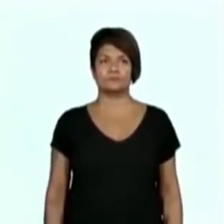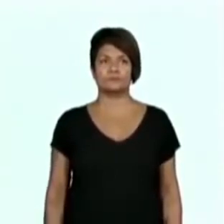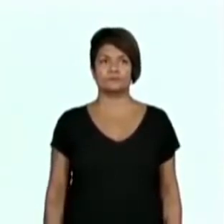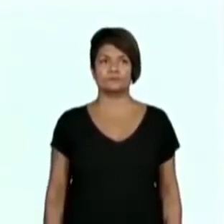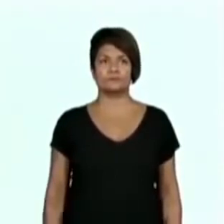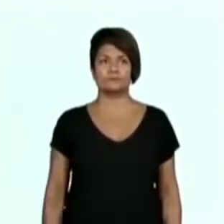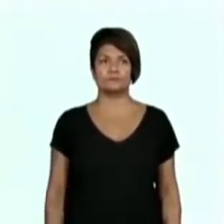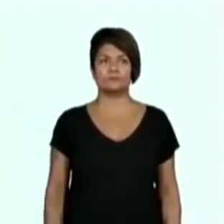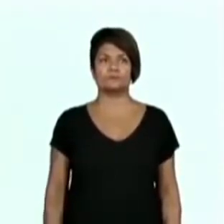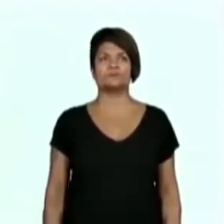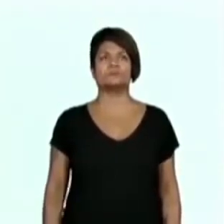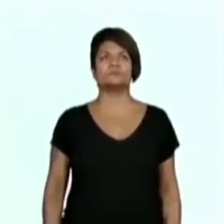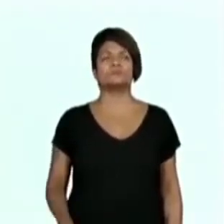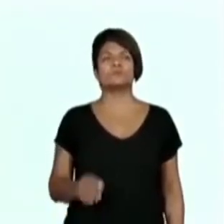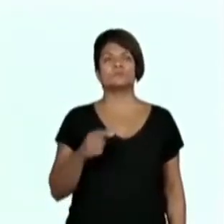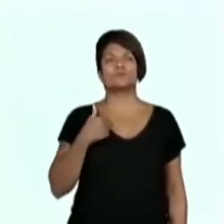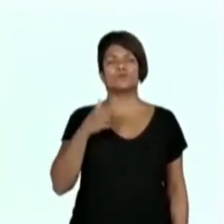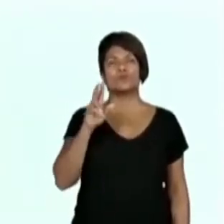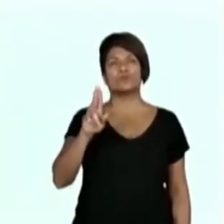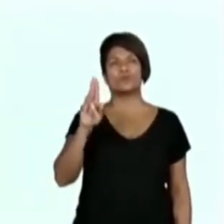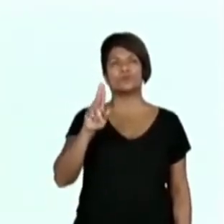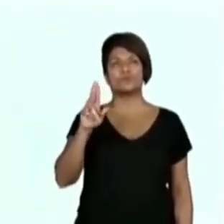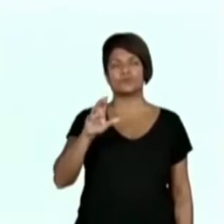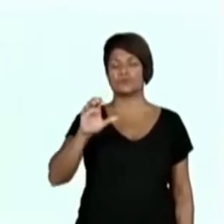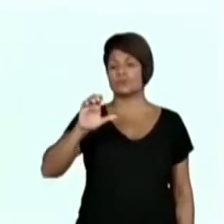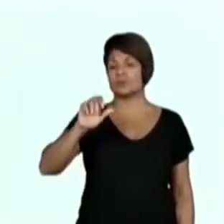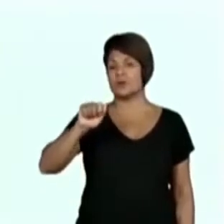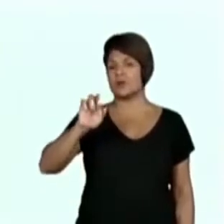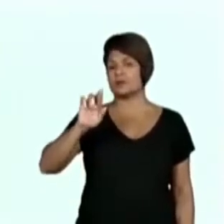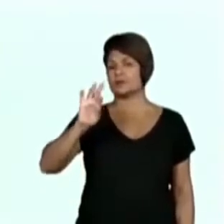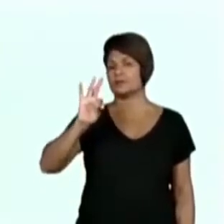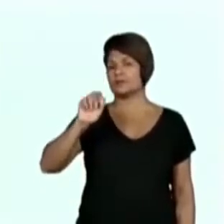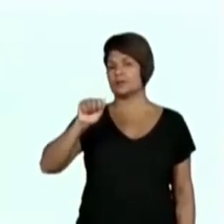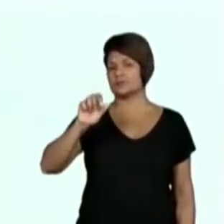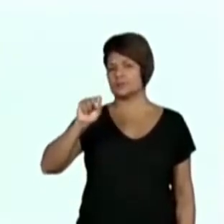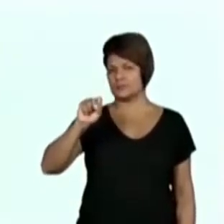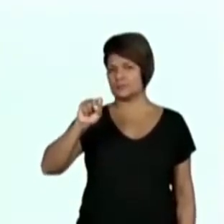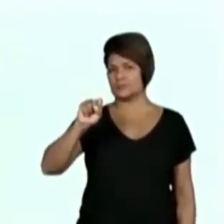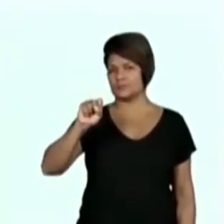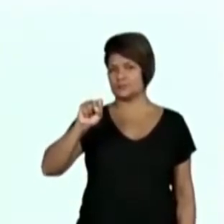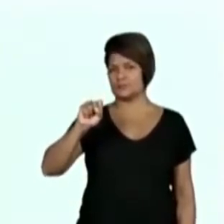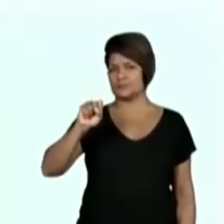Macarronada. Eu estava usando a palavra cartas.